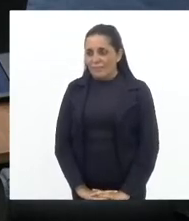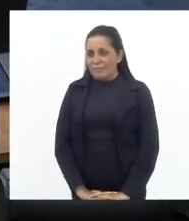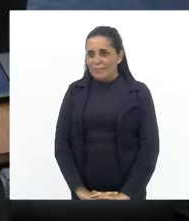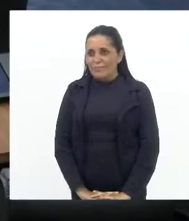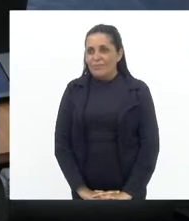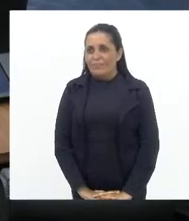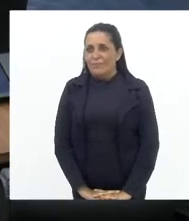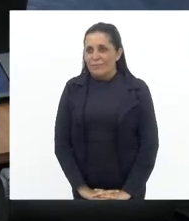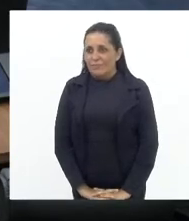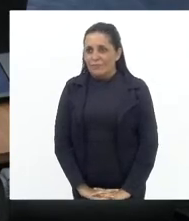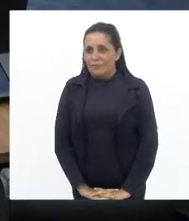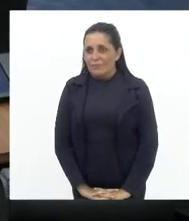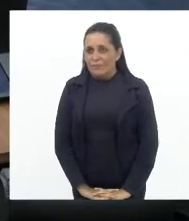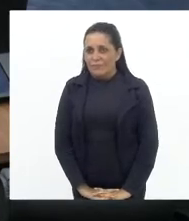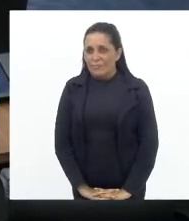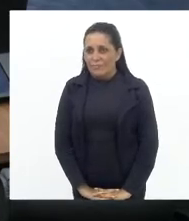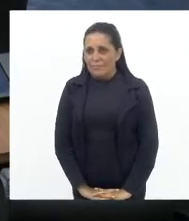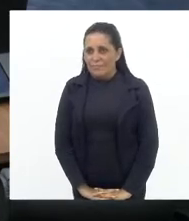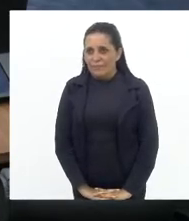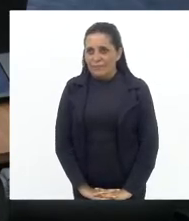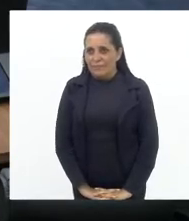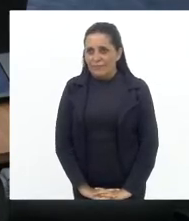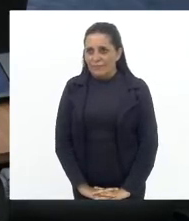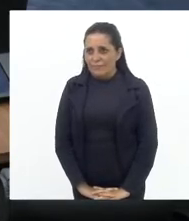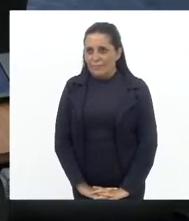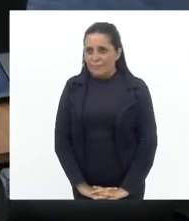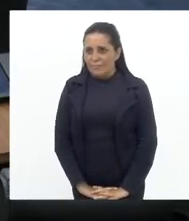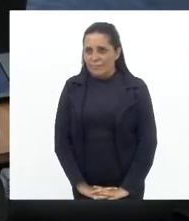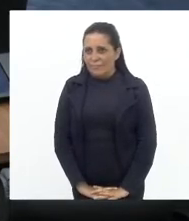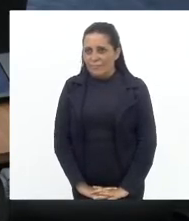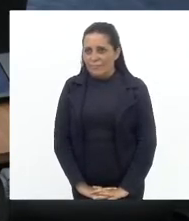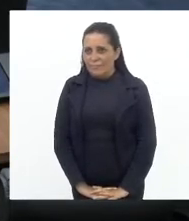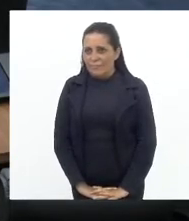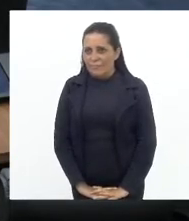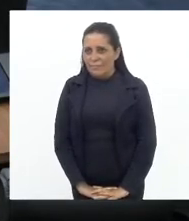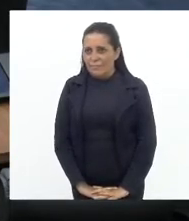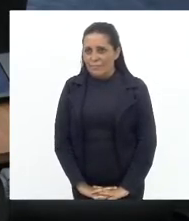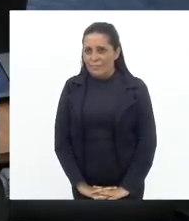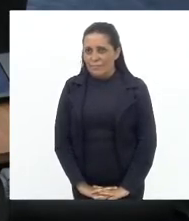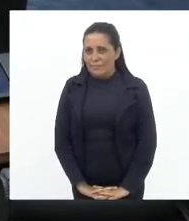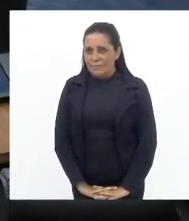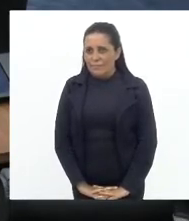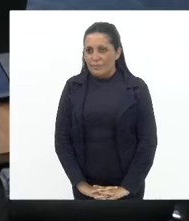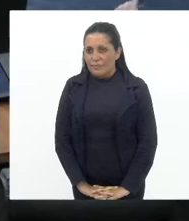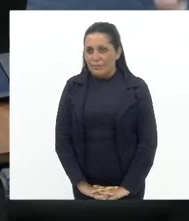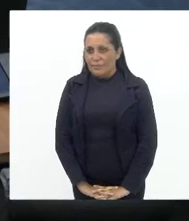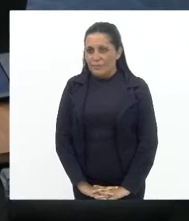muita paciência para você falar com ela não tô te pegar o meu